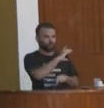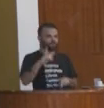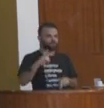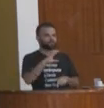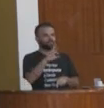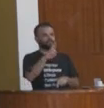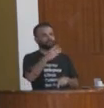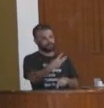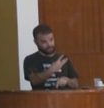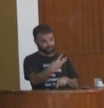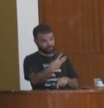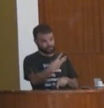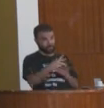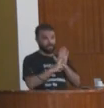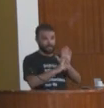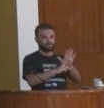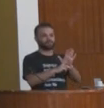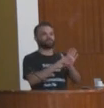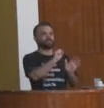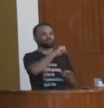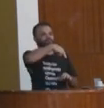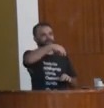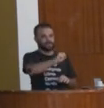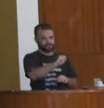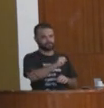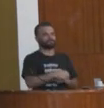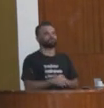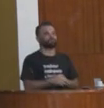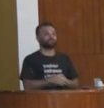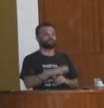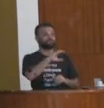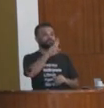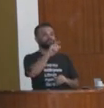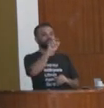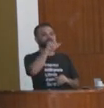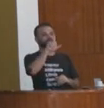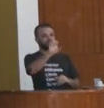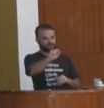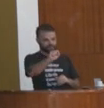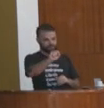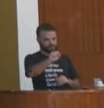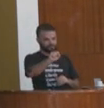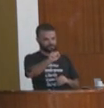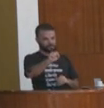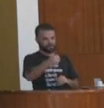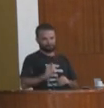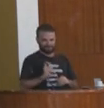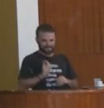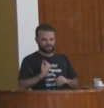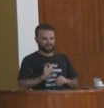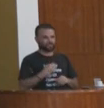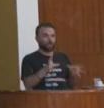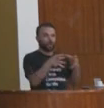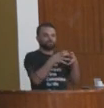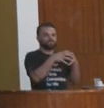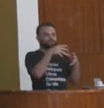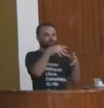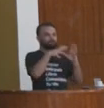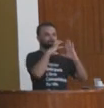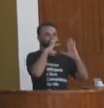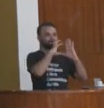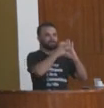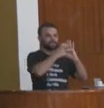CR3, representando o SMS, o senhor Charles de Souza, da comissão do PSD, também